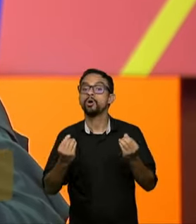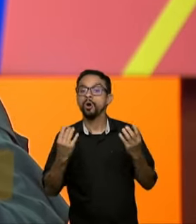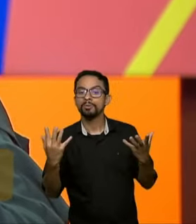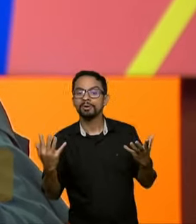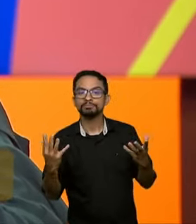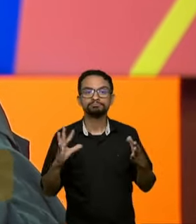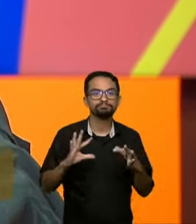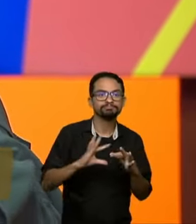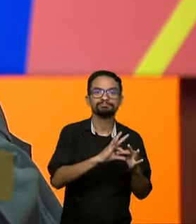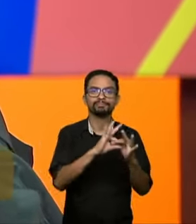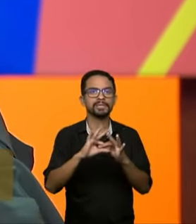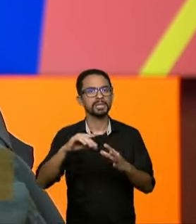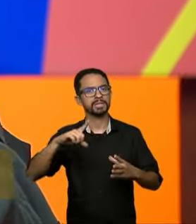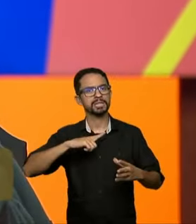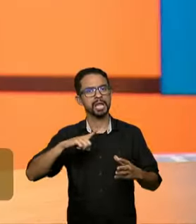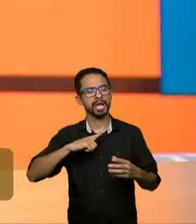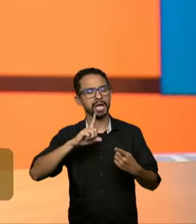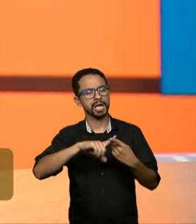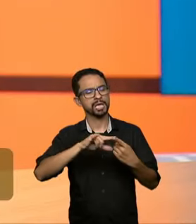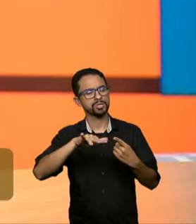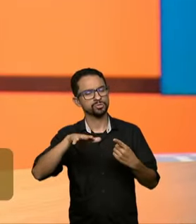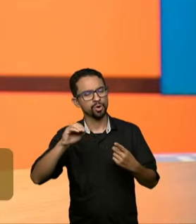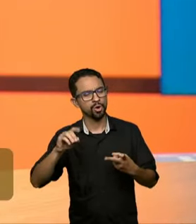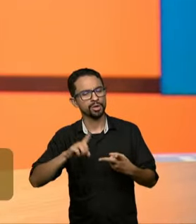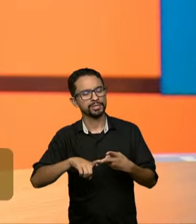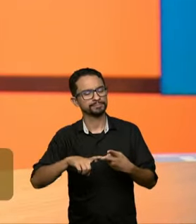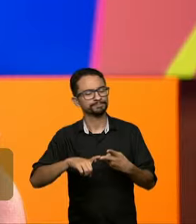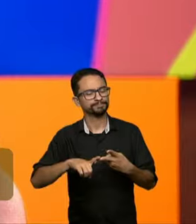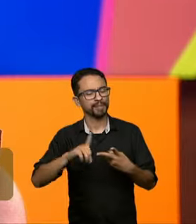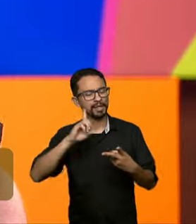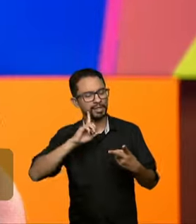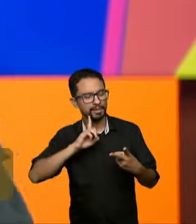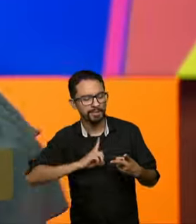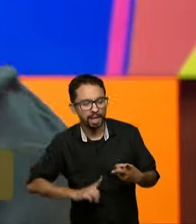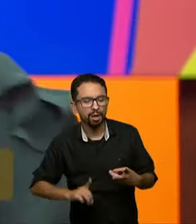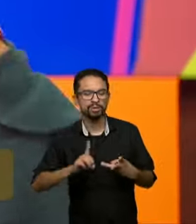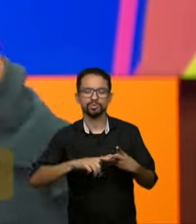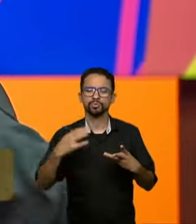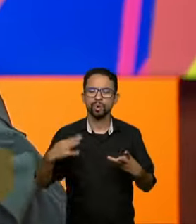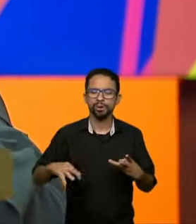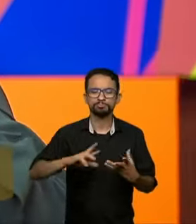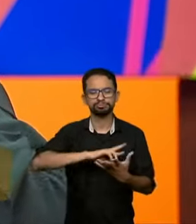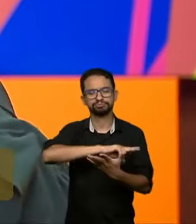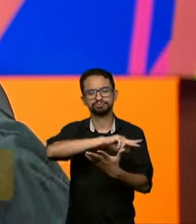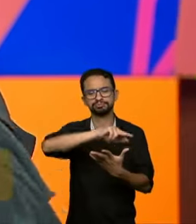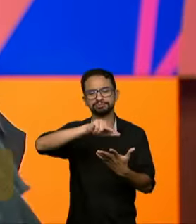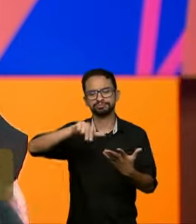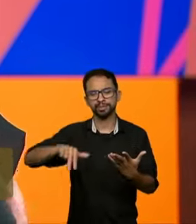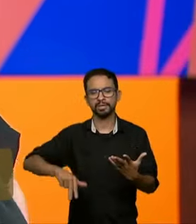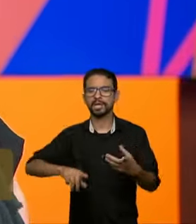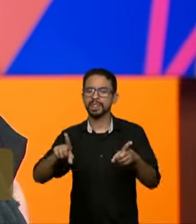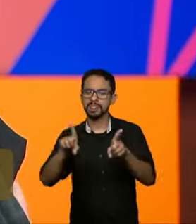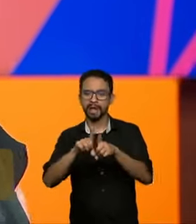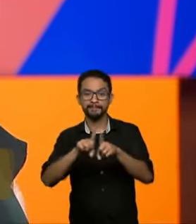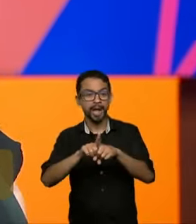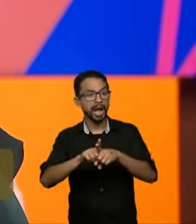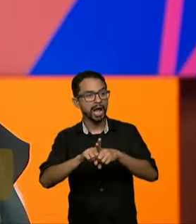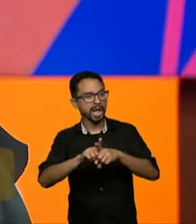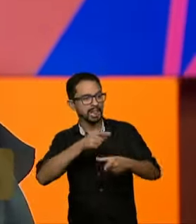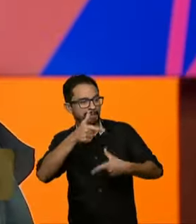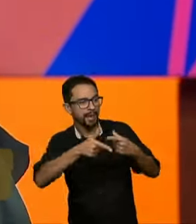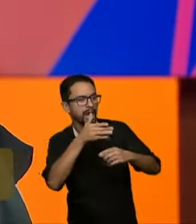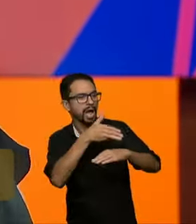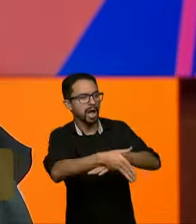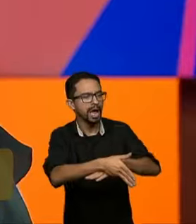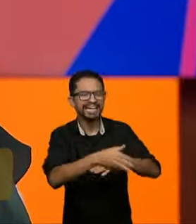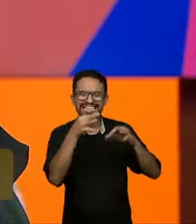grande associação de insônia, ansiedade, depressão, dor, quer dizer, tudo associado. Onde ele está agindo? Ele está agindo na